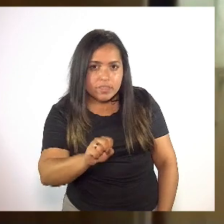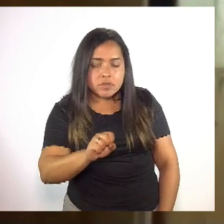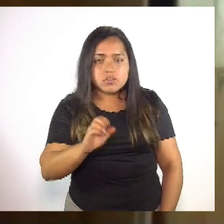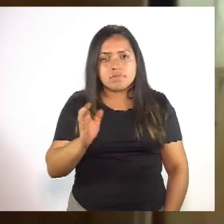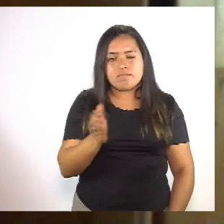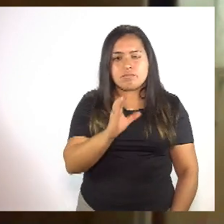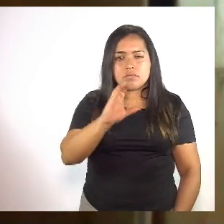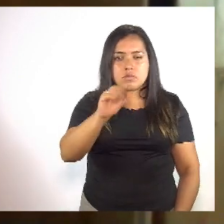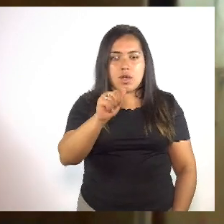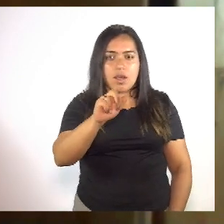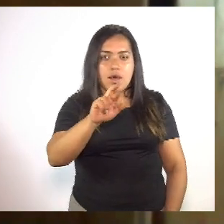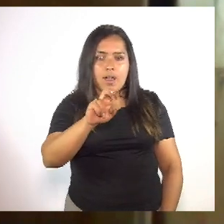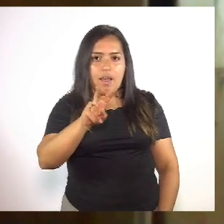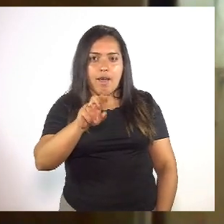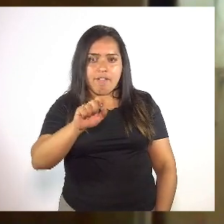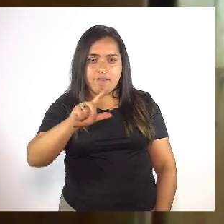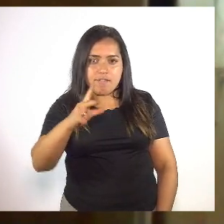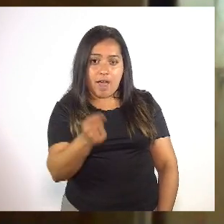que também era réu confesso.